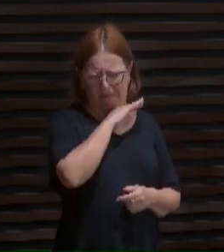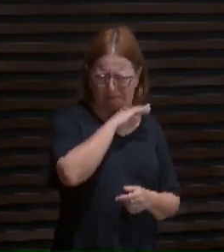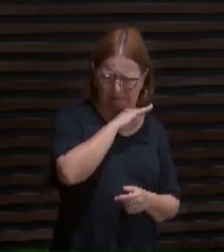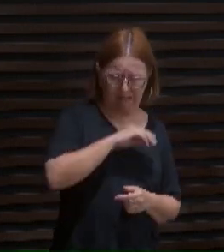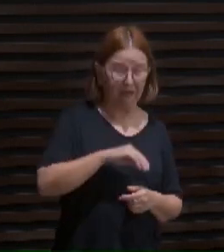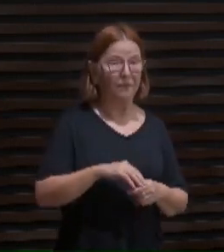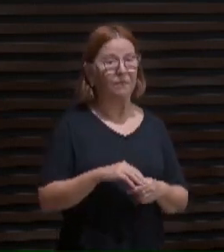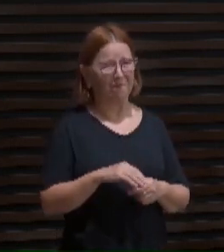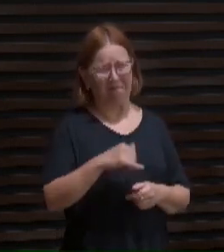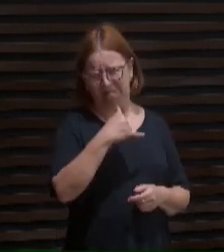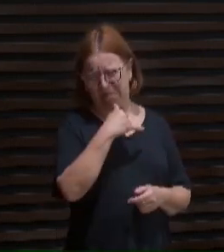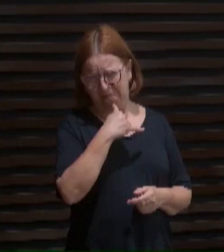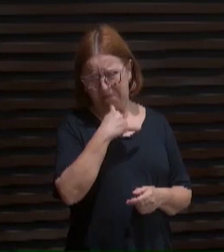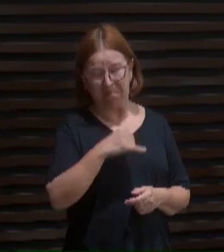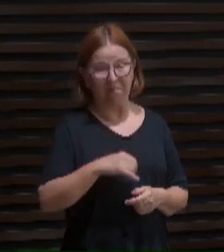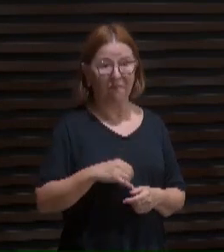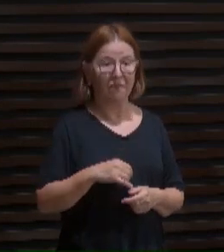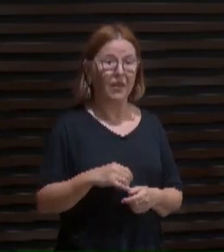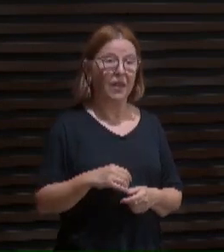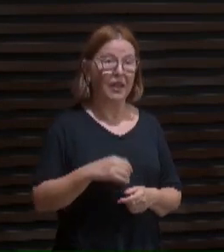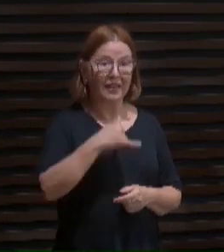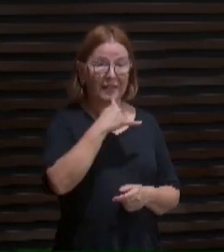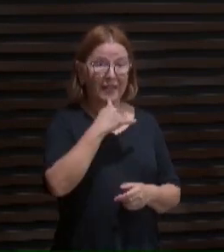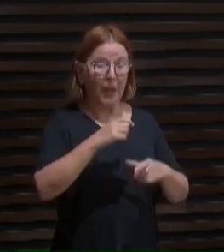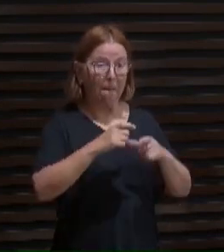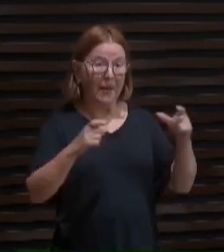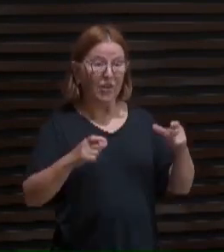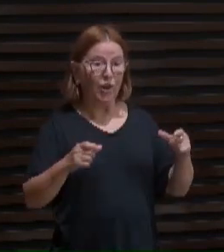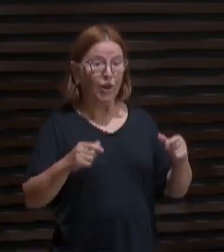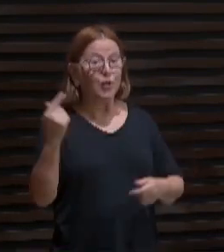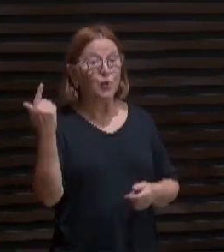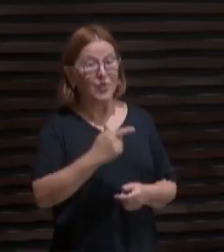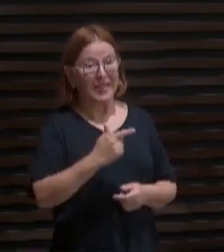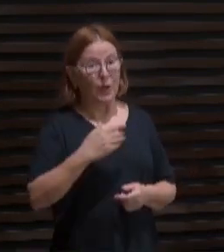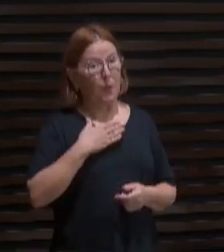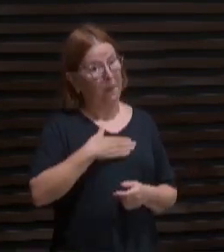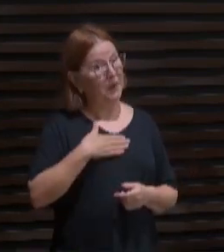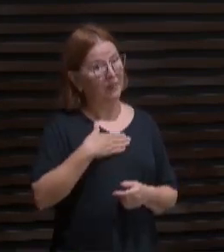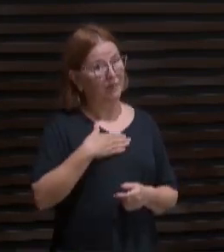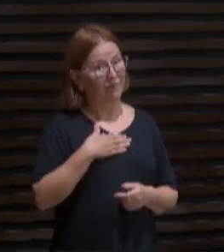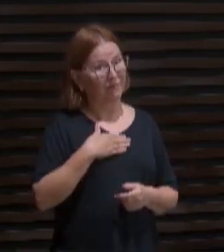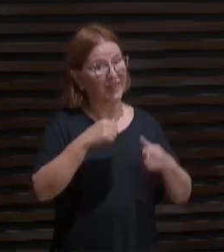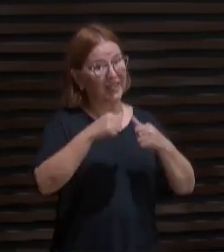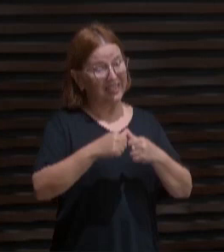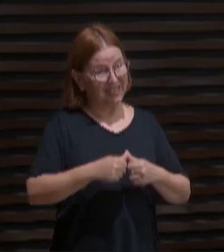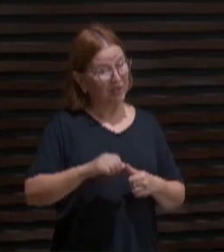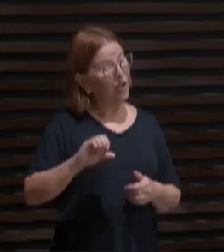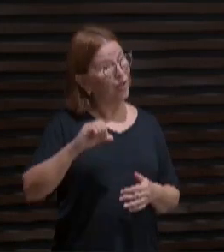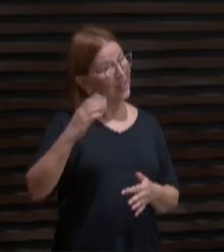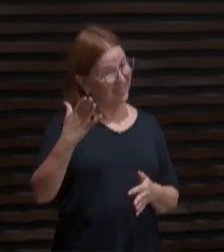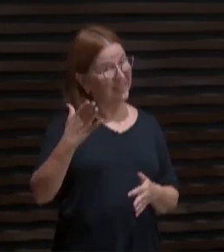foi maior do que o seu prazer em tê-la. Isso é muito comum, isso faz parte do